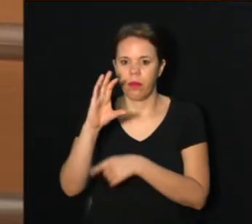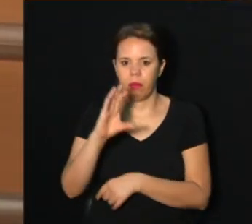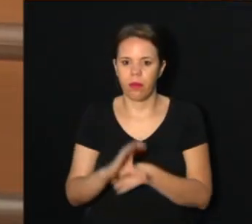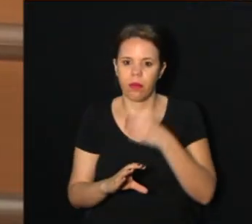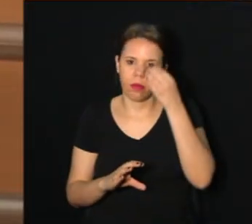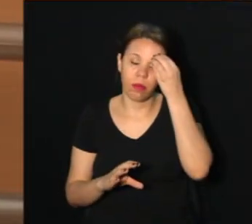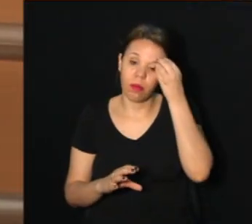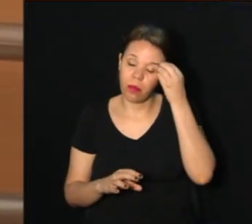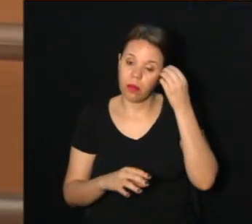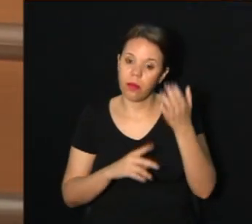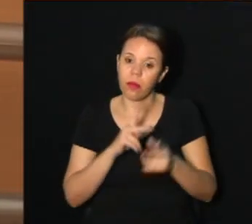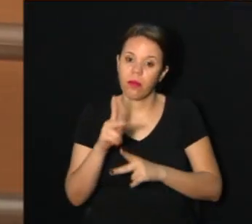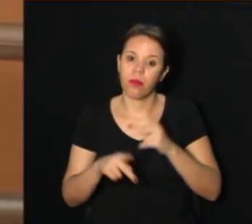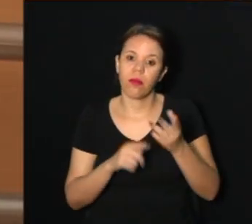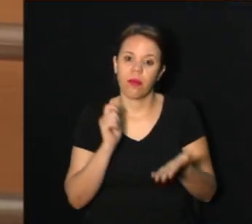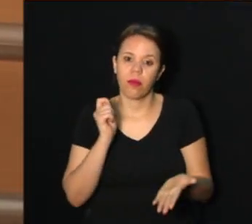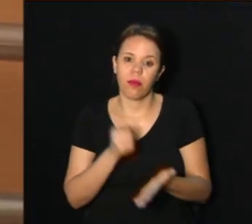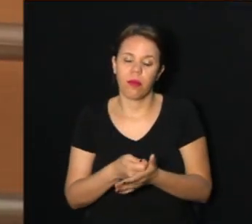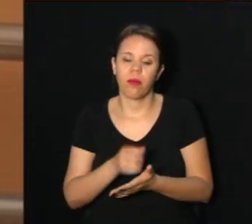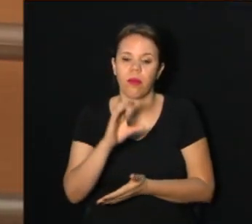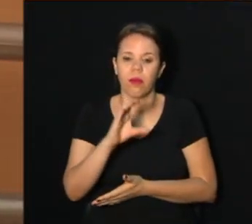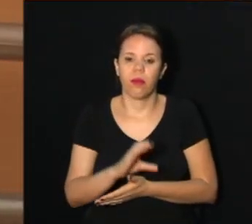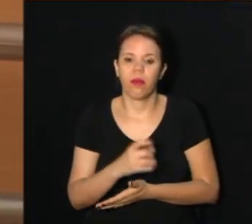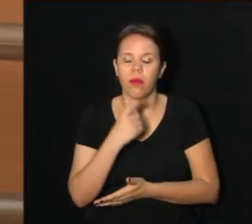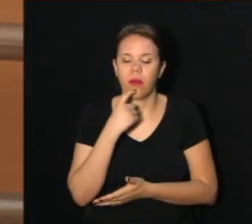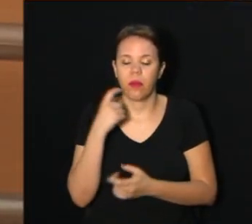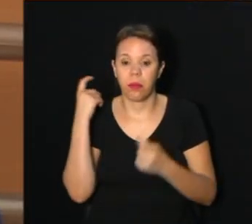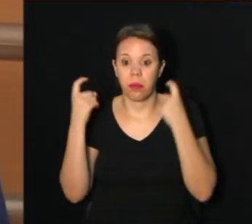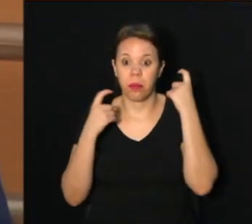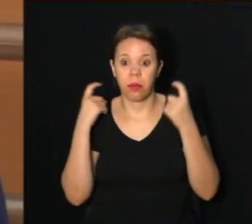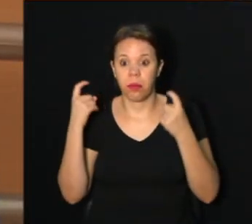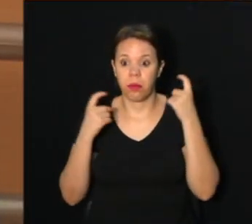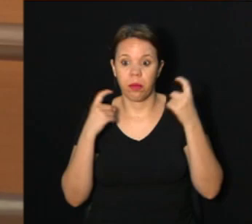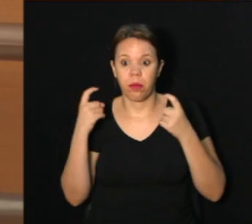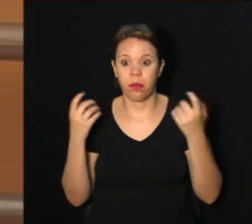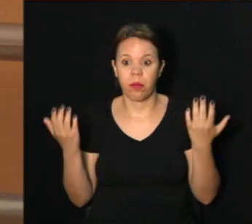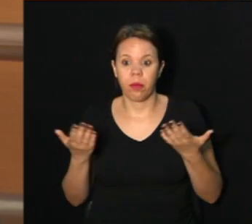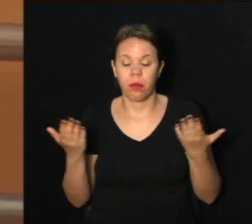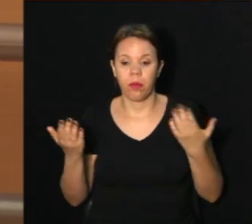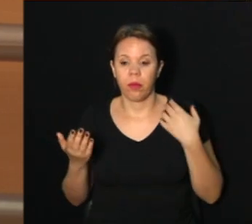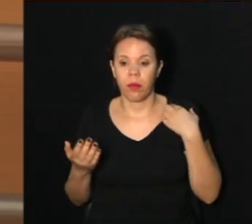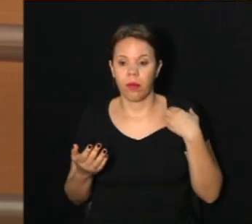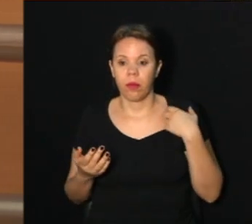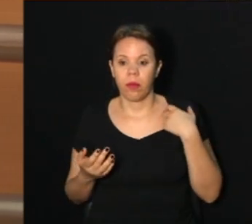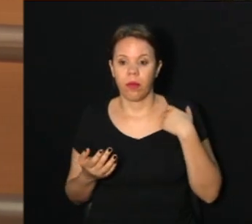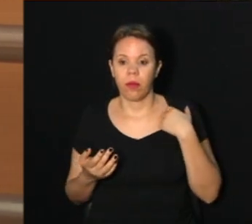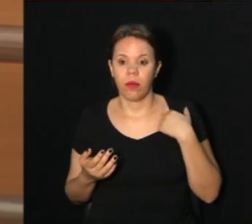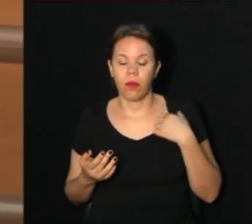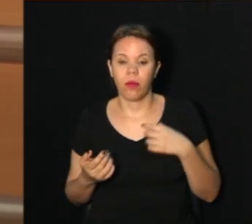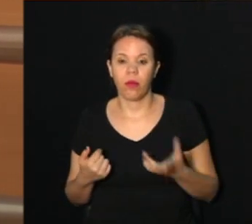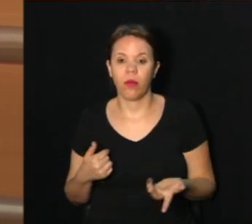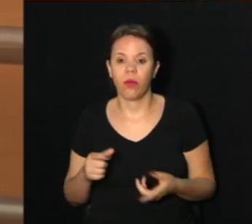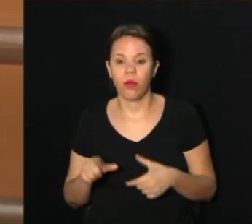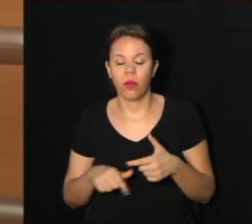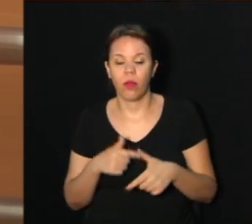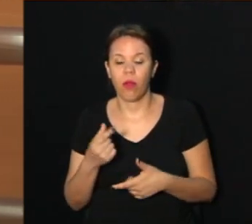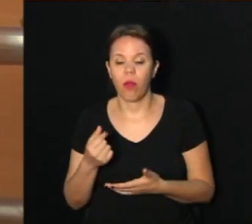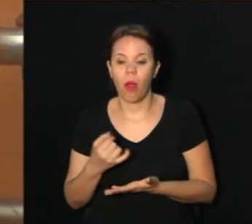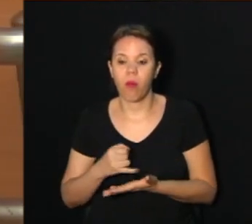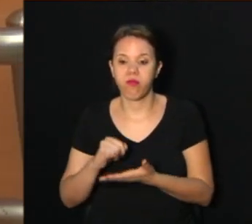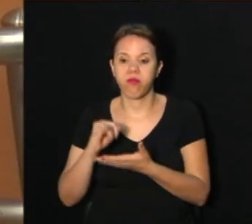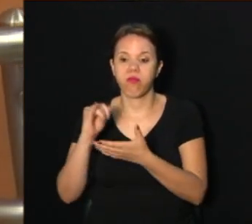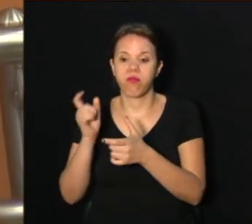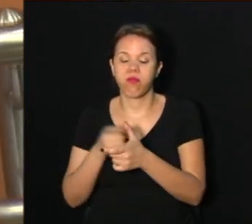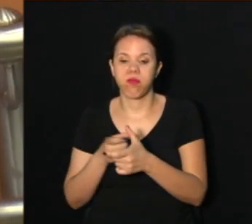os contribuintes de Campinas, preocupadíssimos hoje com o custo da carga tributária do Brasil e